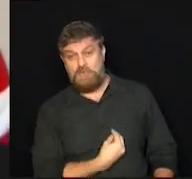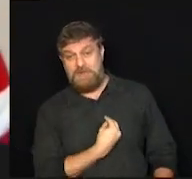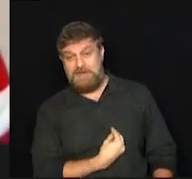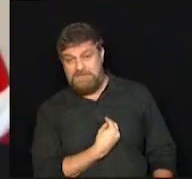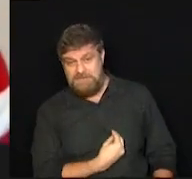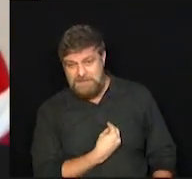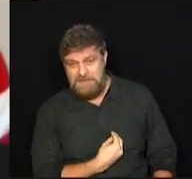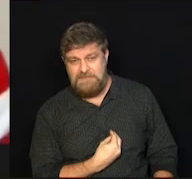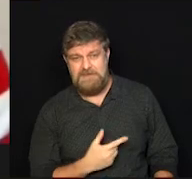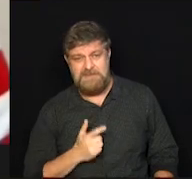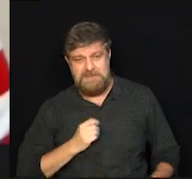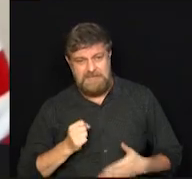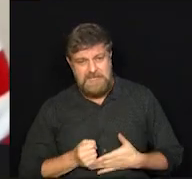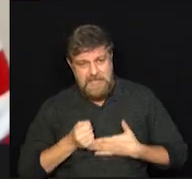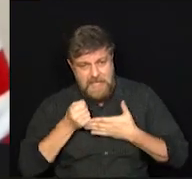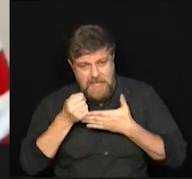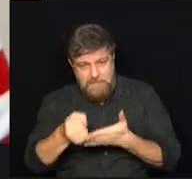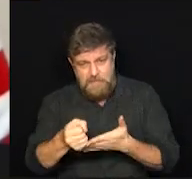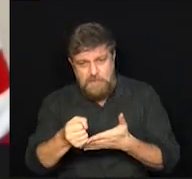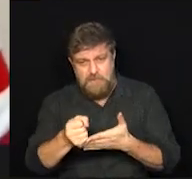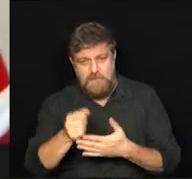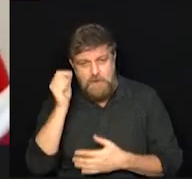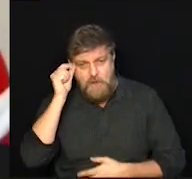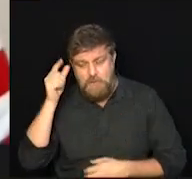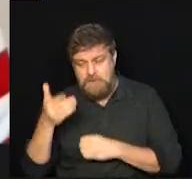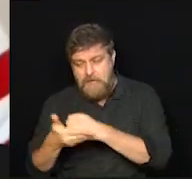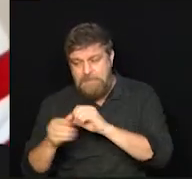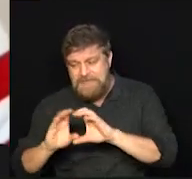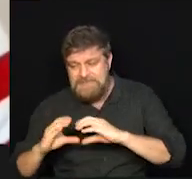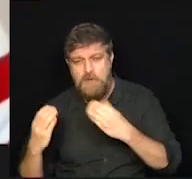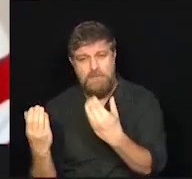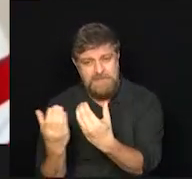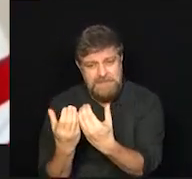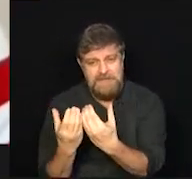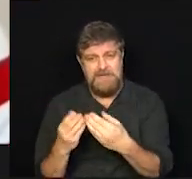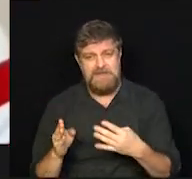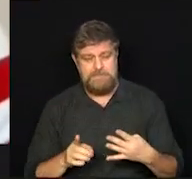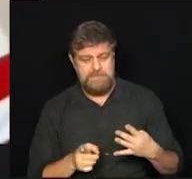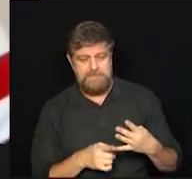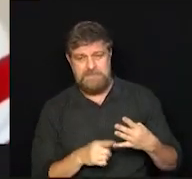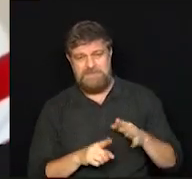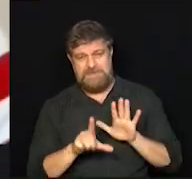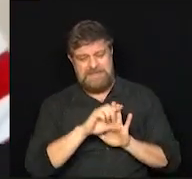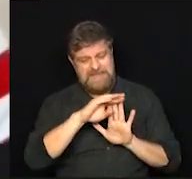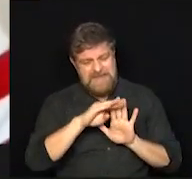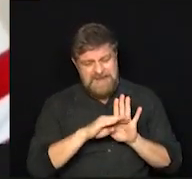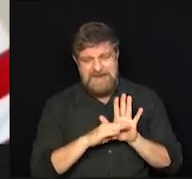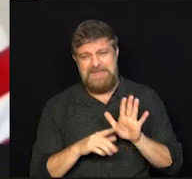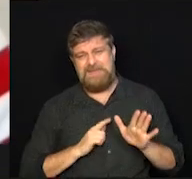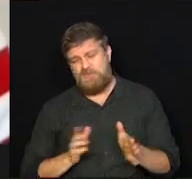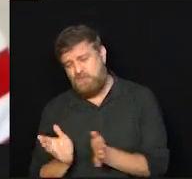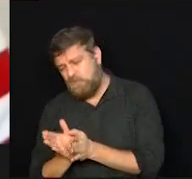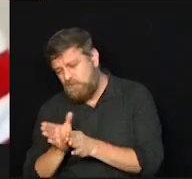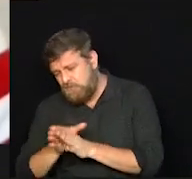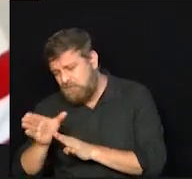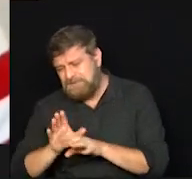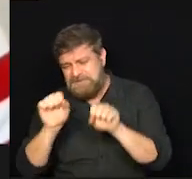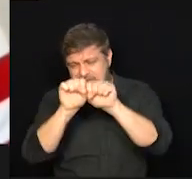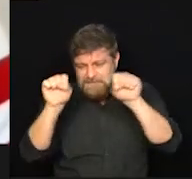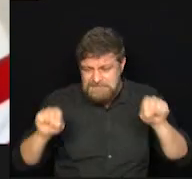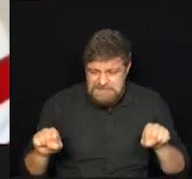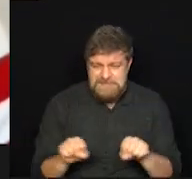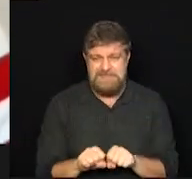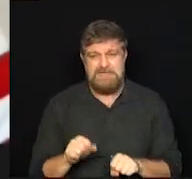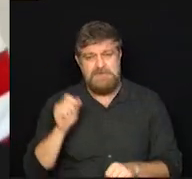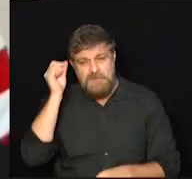né que a lei que dá suporte às a cultura de base comunitária A gente tem a lei do plano nós temos tele conselho esta ele sistema mas